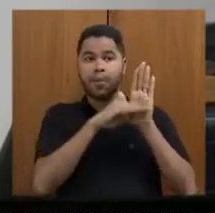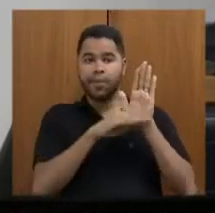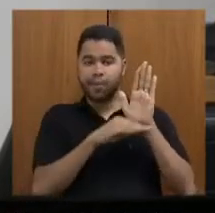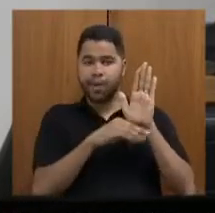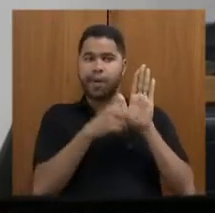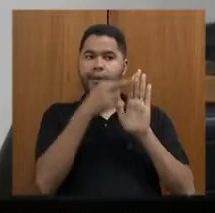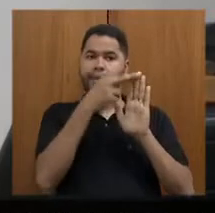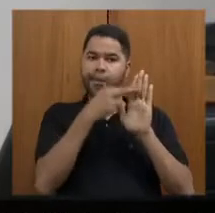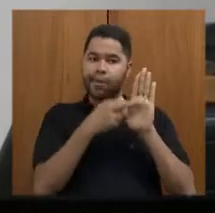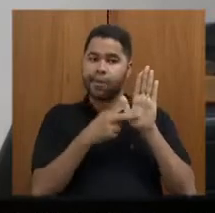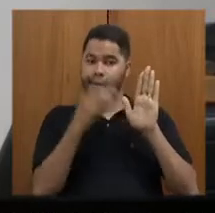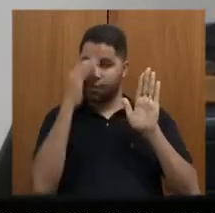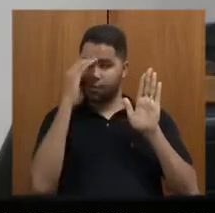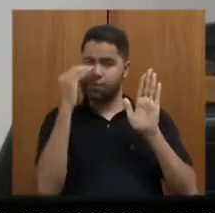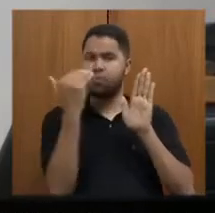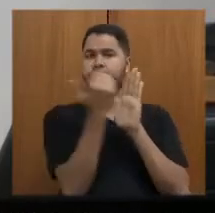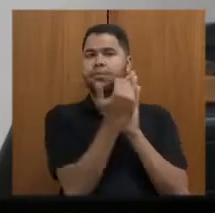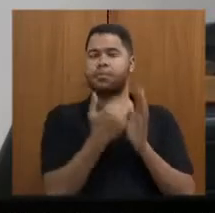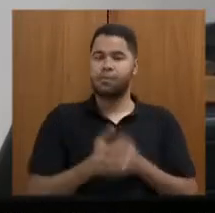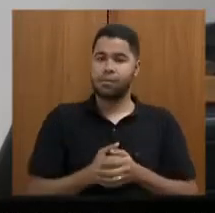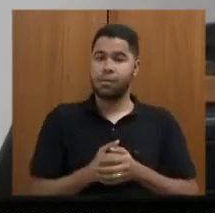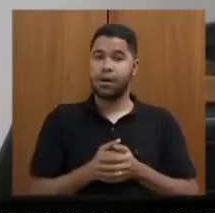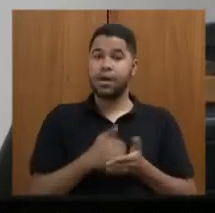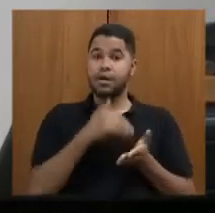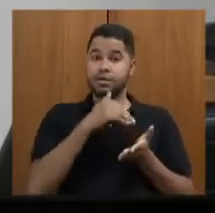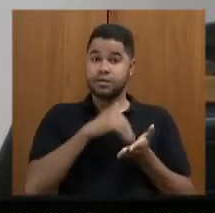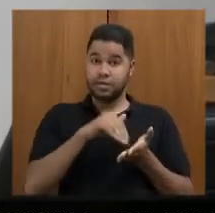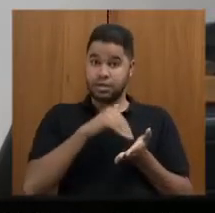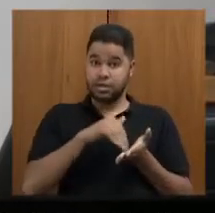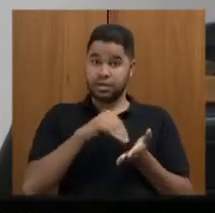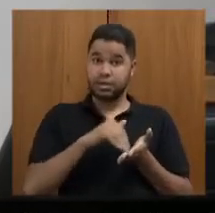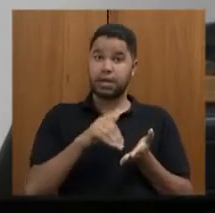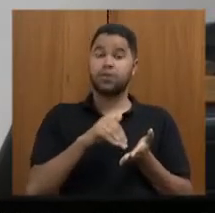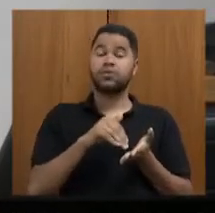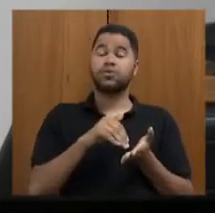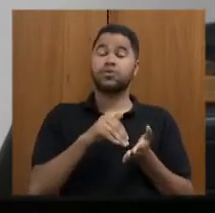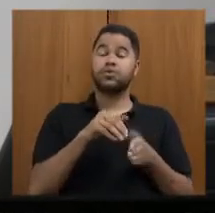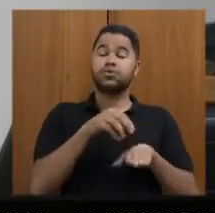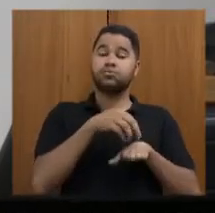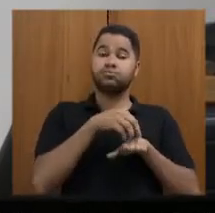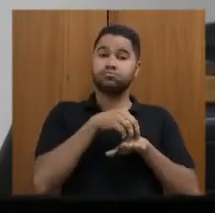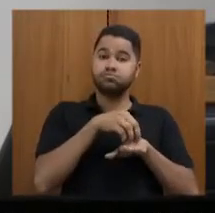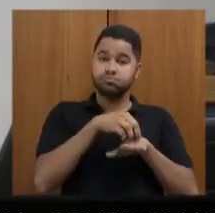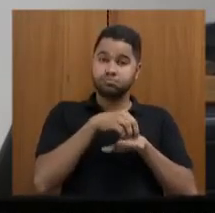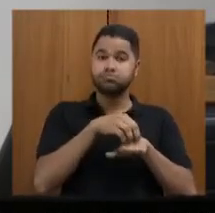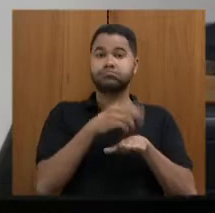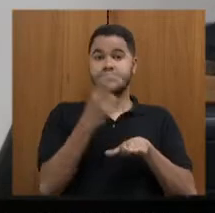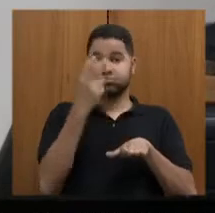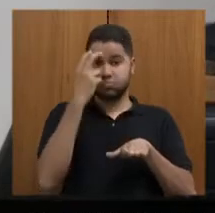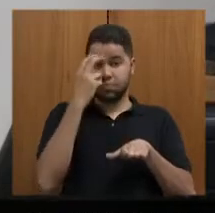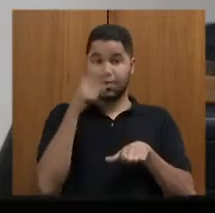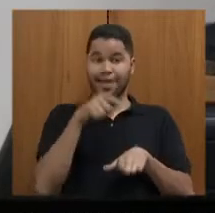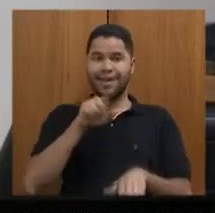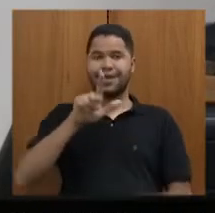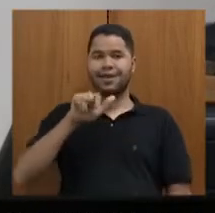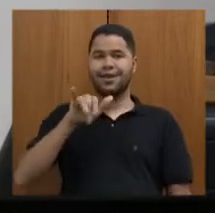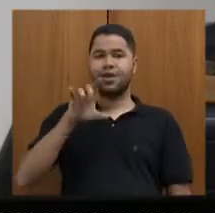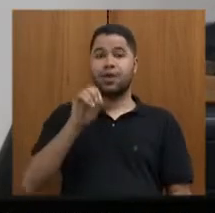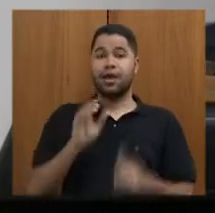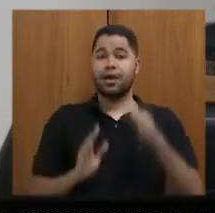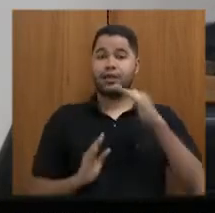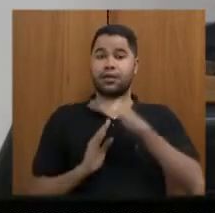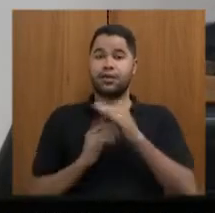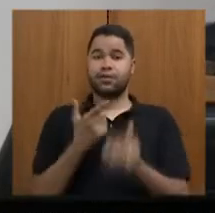normas e procedimentos. O secretário de Estado de Cultura e Turismo, senhor Leônidas Oliveira, disporá de até 20 minutos